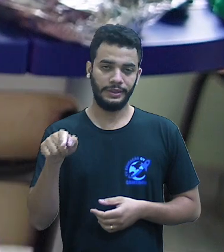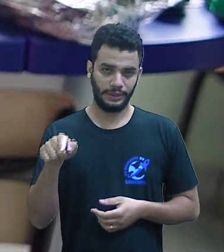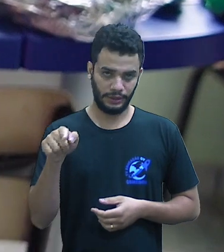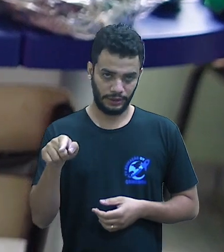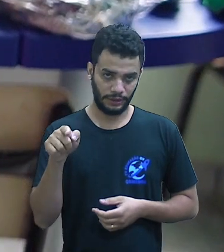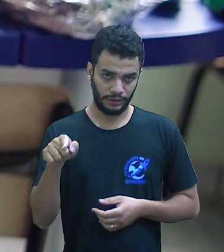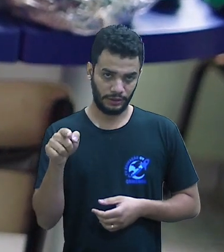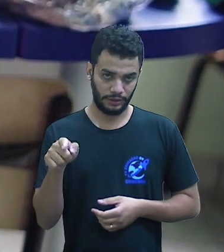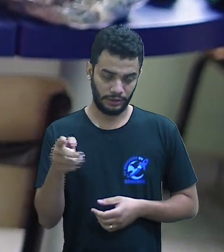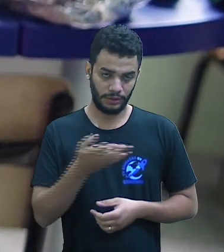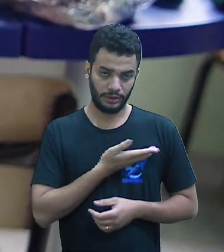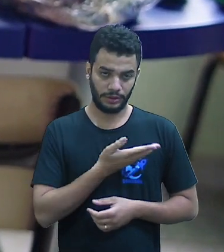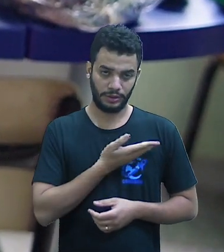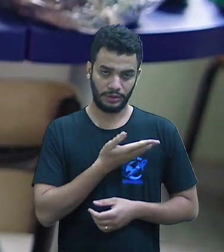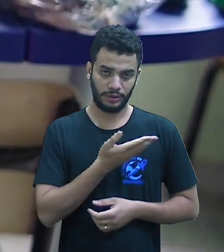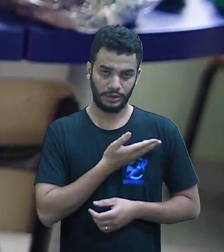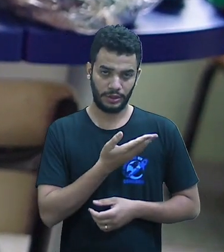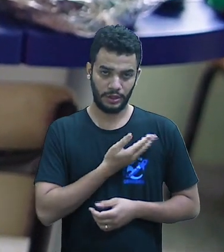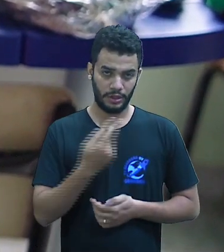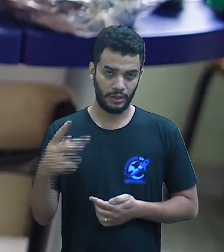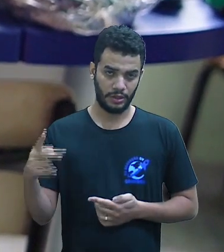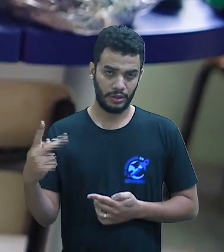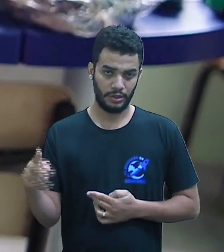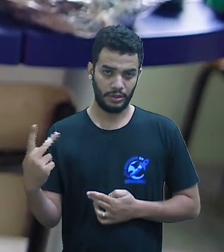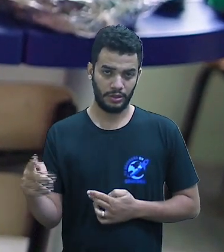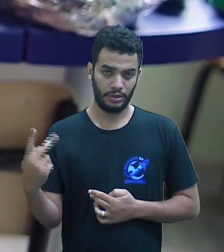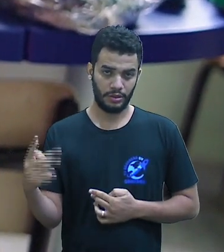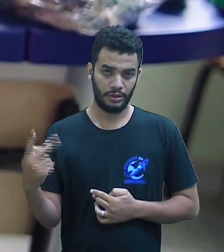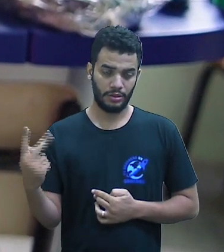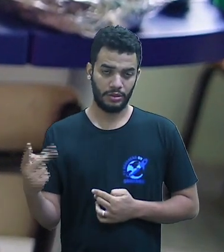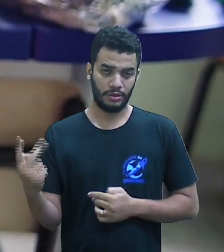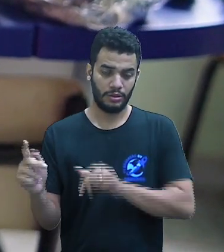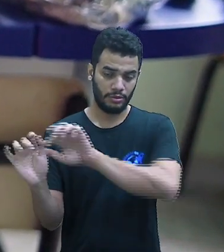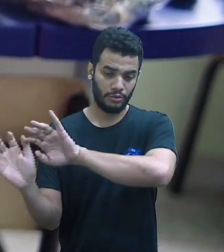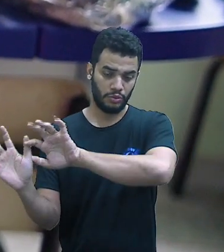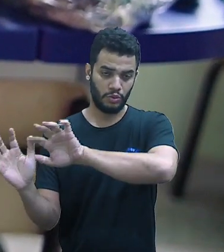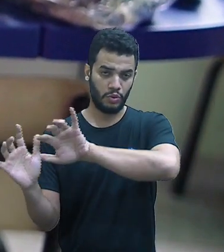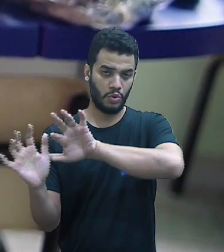vovó foi lá no moinho. E aí